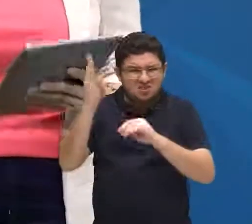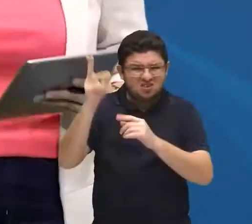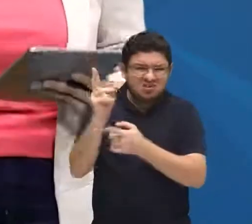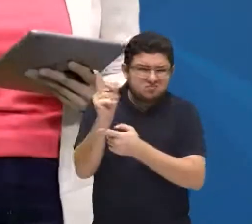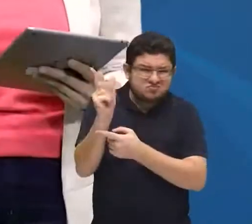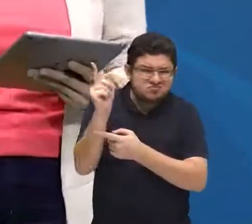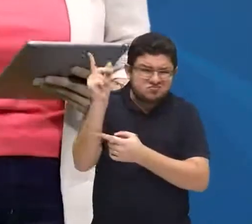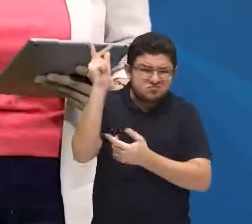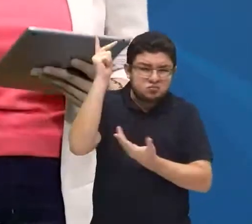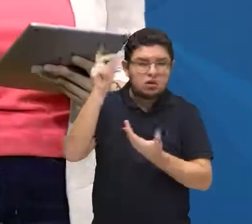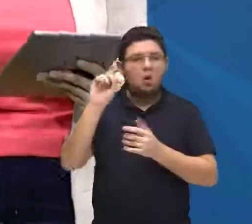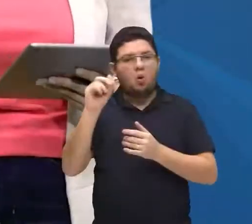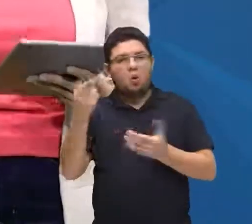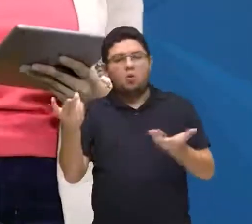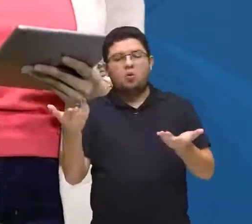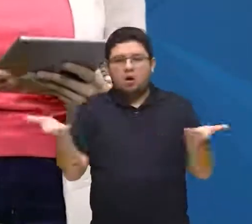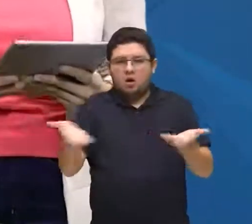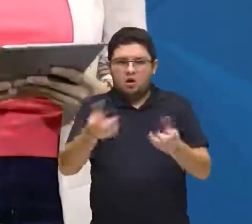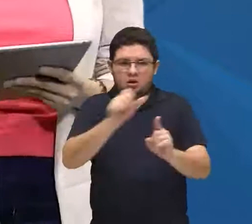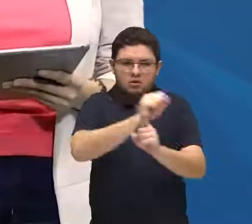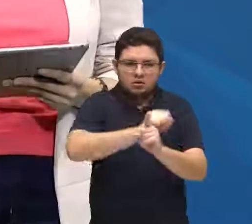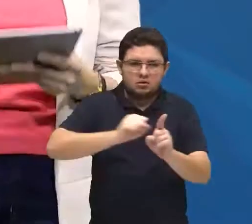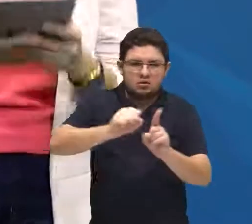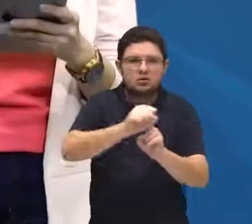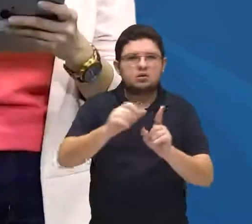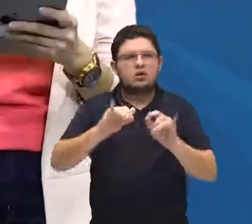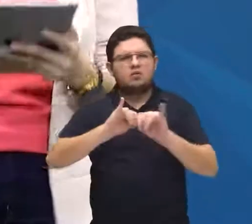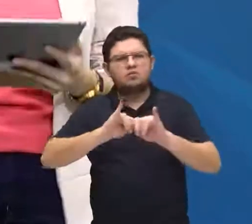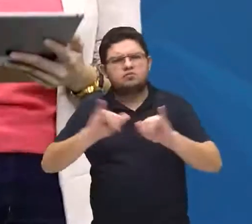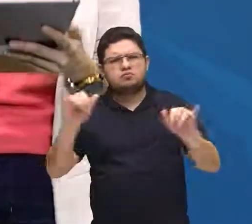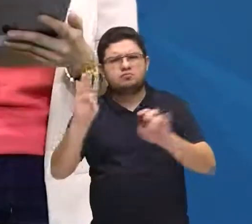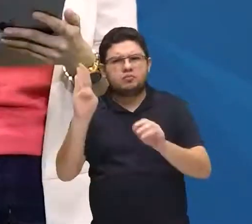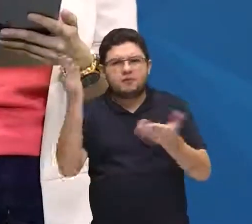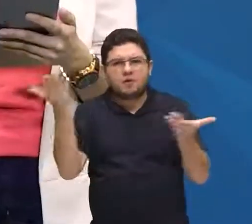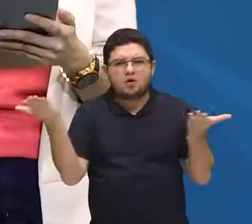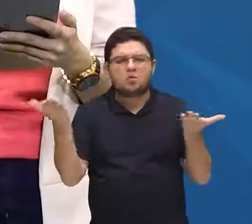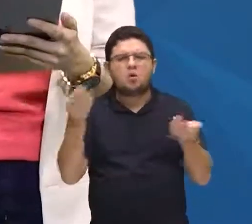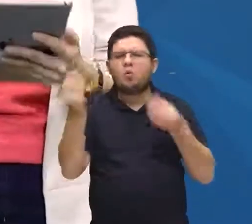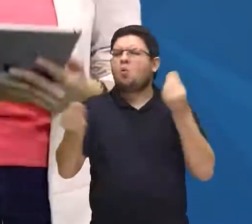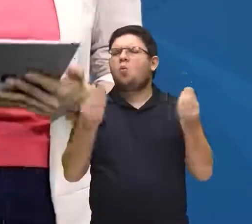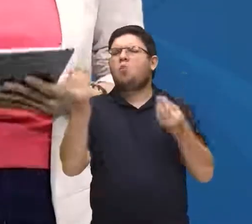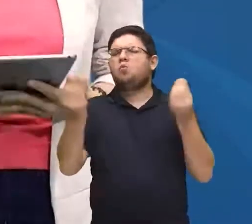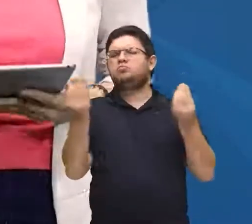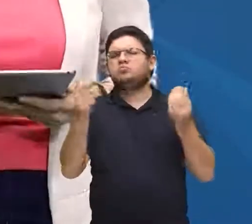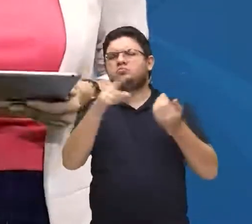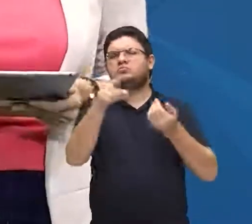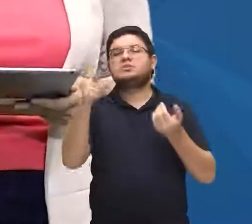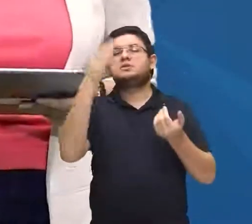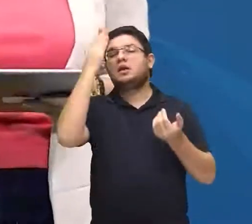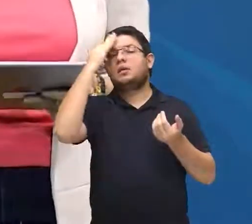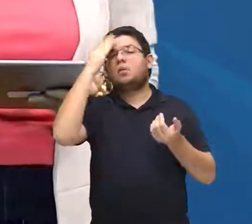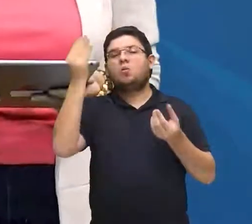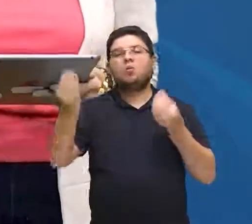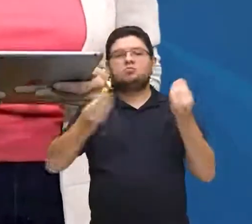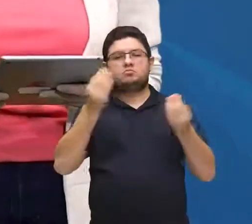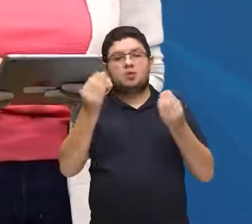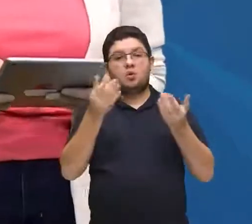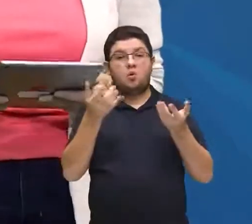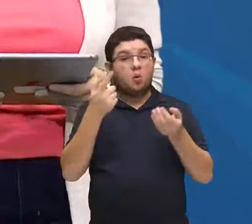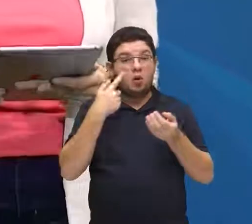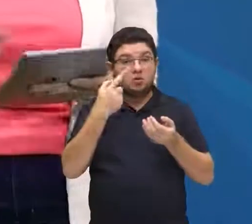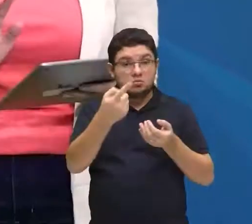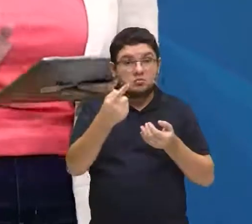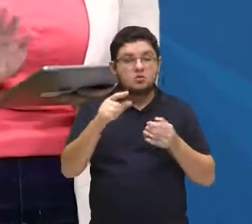recente? Como é que a gente tem contato com ele no nosso dia a dia? Vamos lá, quero ver a participação de vocês em